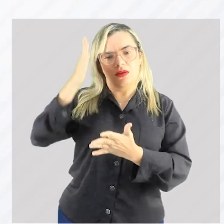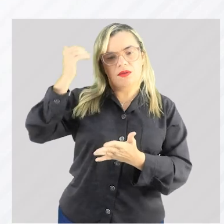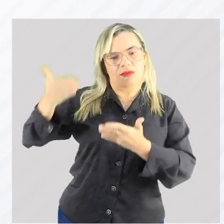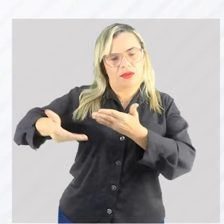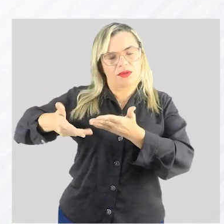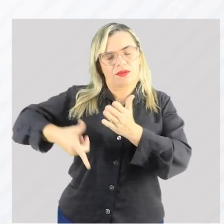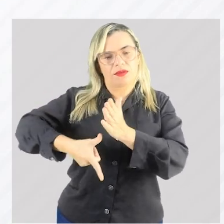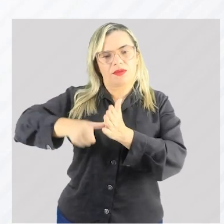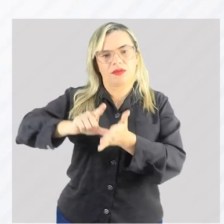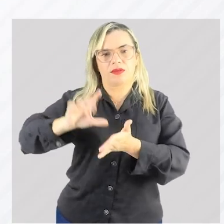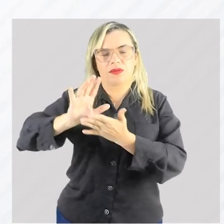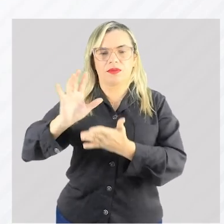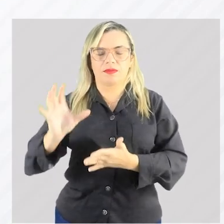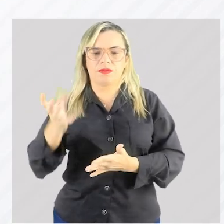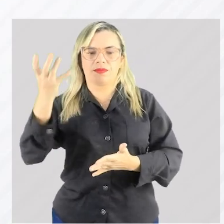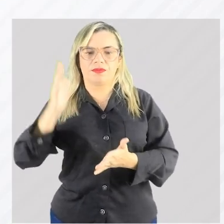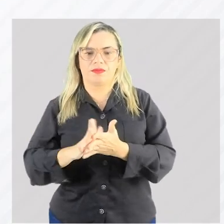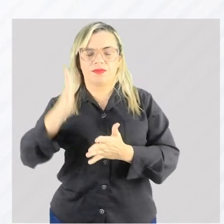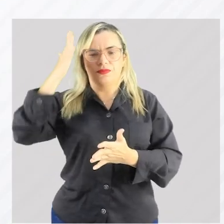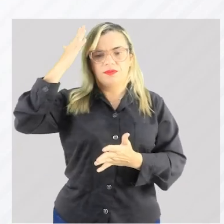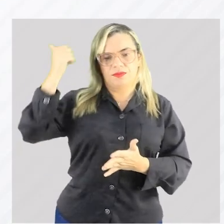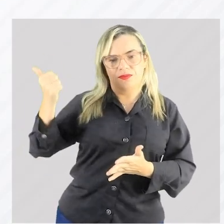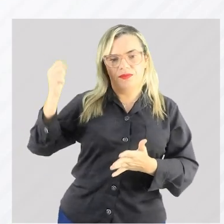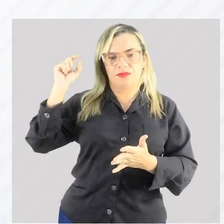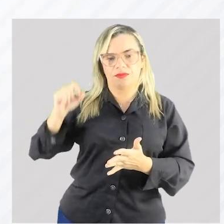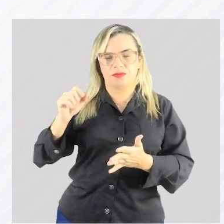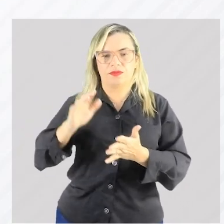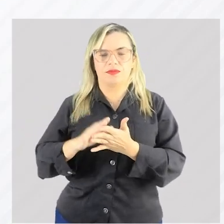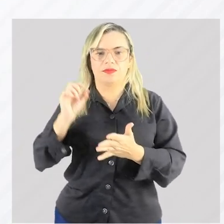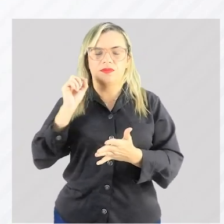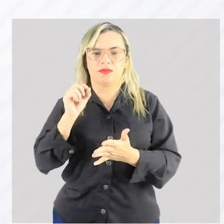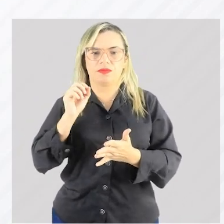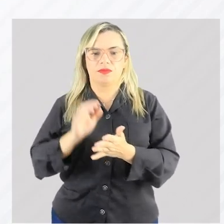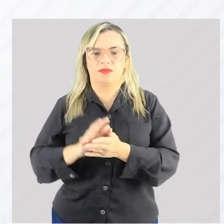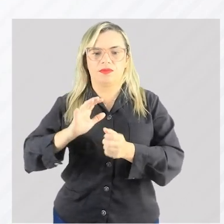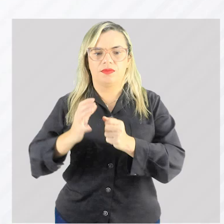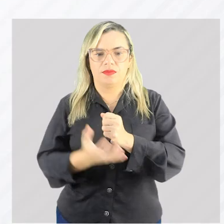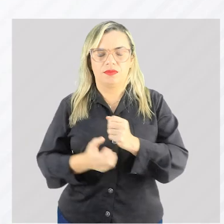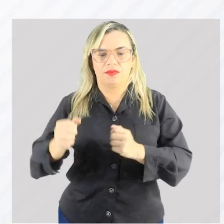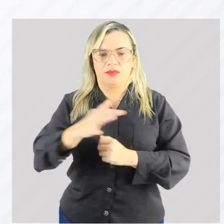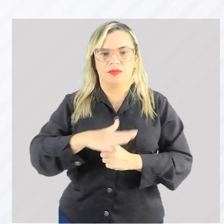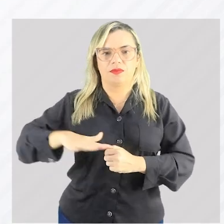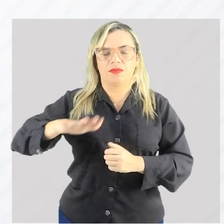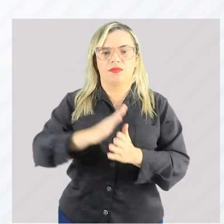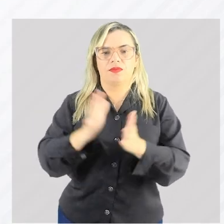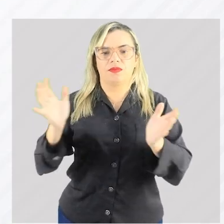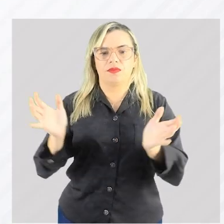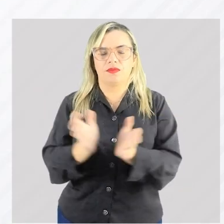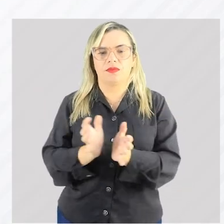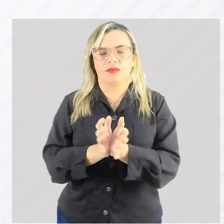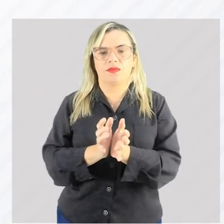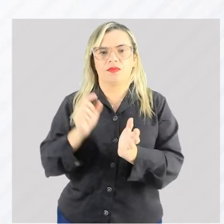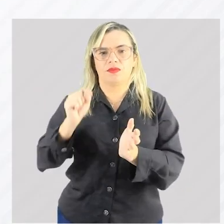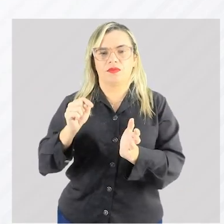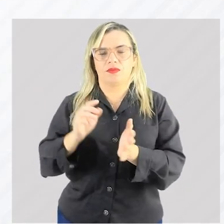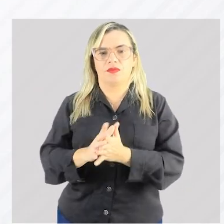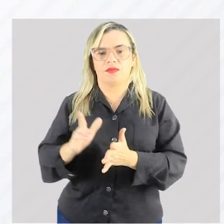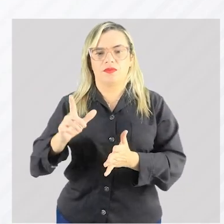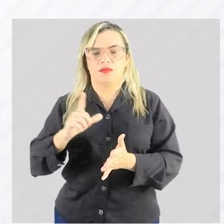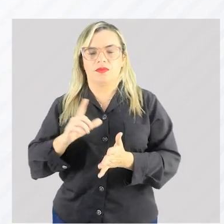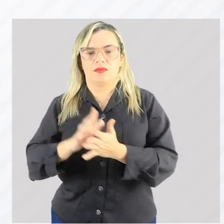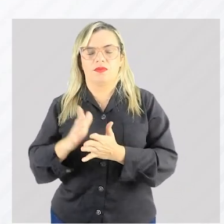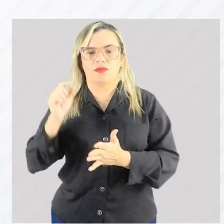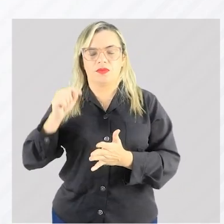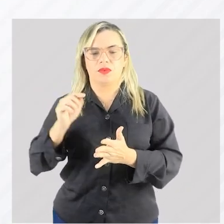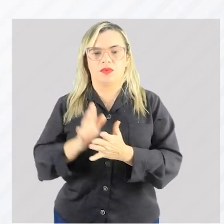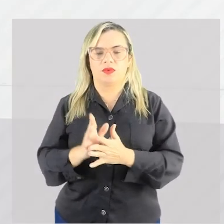o outro que já ocorreu ele falou que sabendo que está com covid então meu espaço amostral vai que vai ficar no denominador